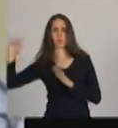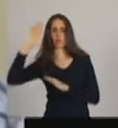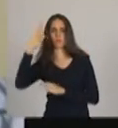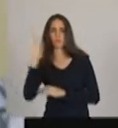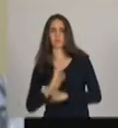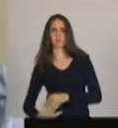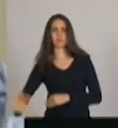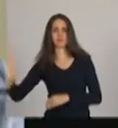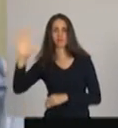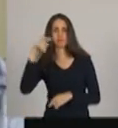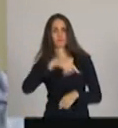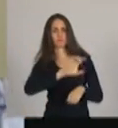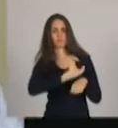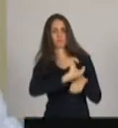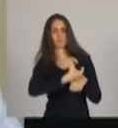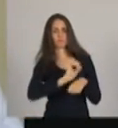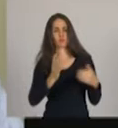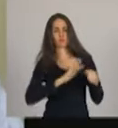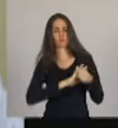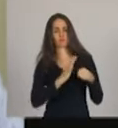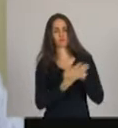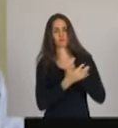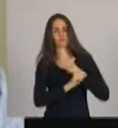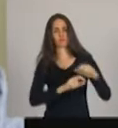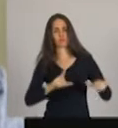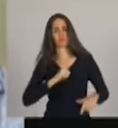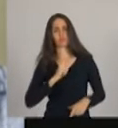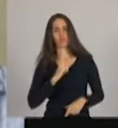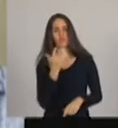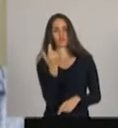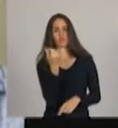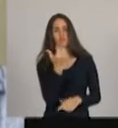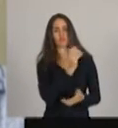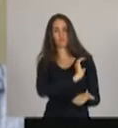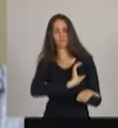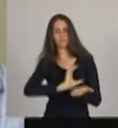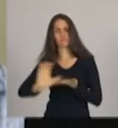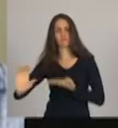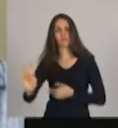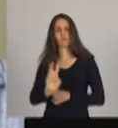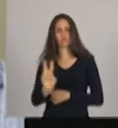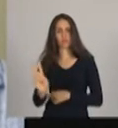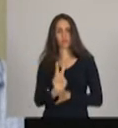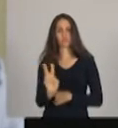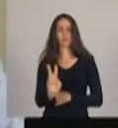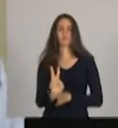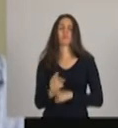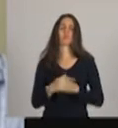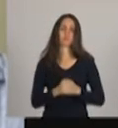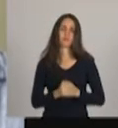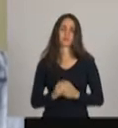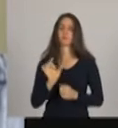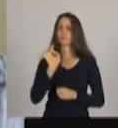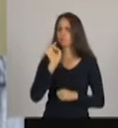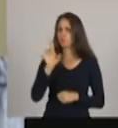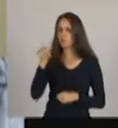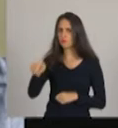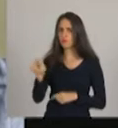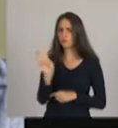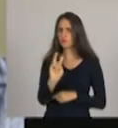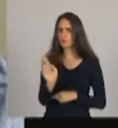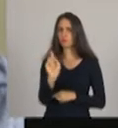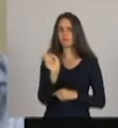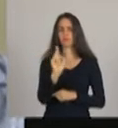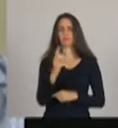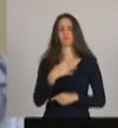hoje, no meio de uma crise, tem um investimento a ser feito no nosso estado. E não é só Vila Velha.